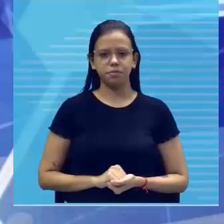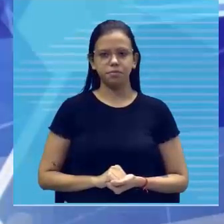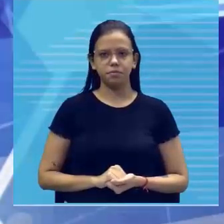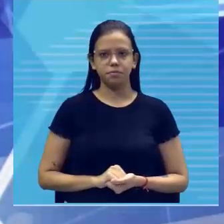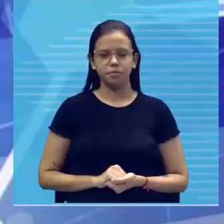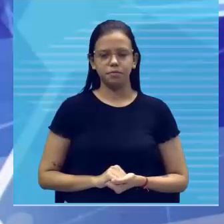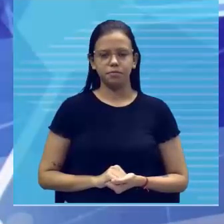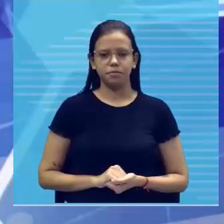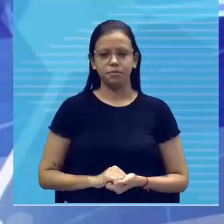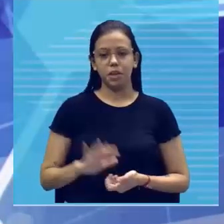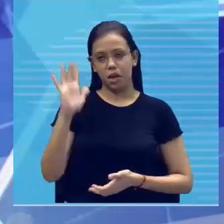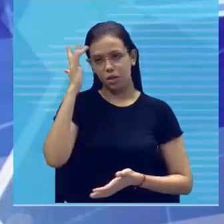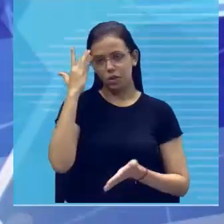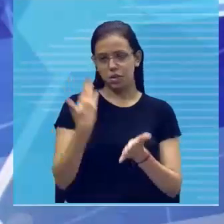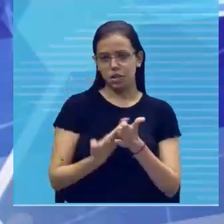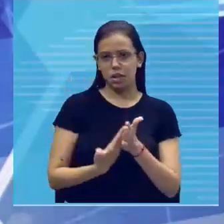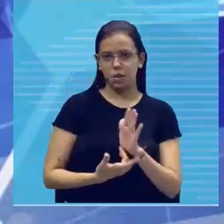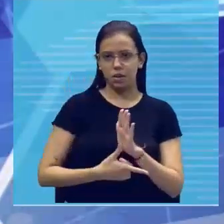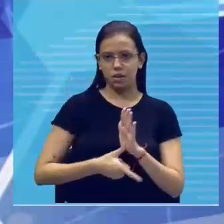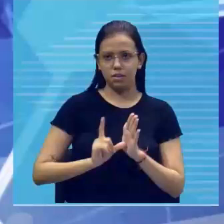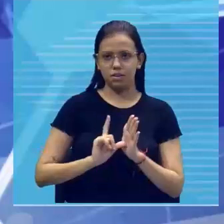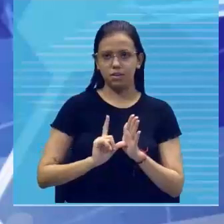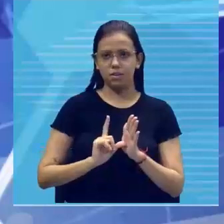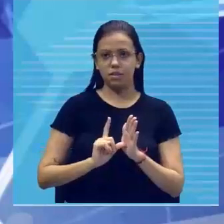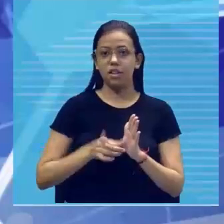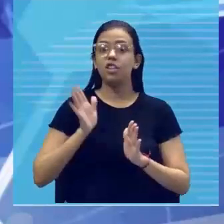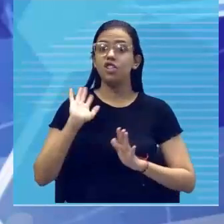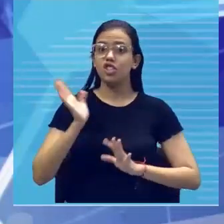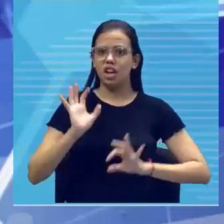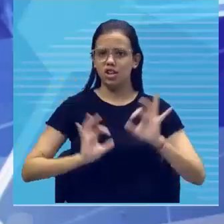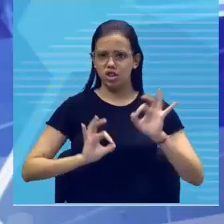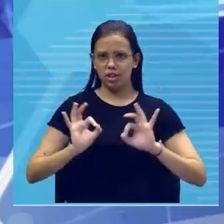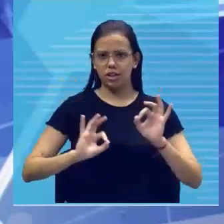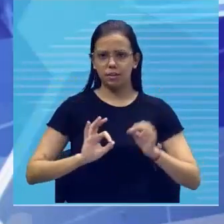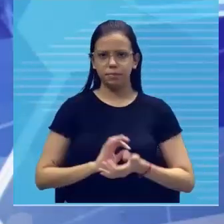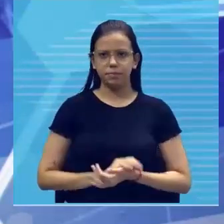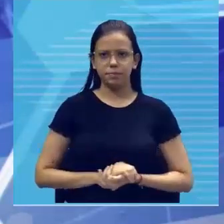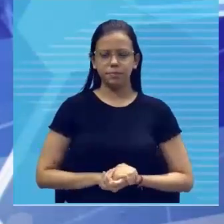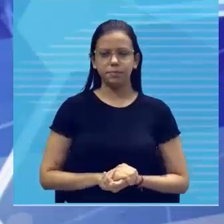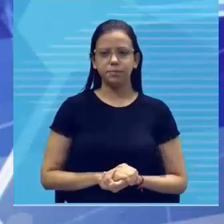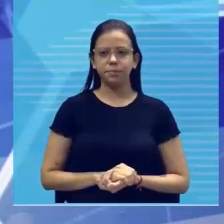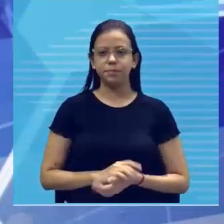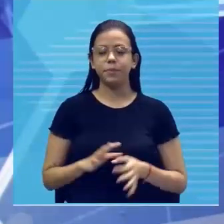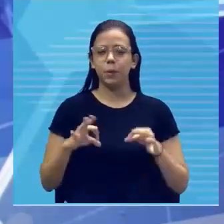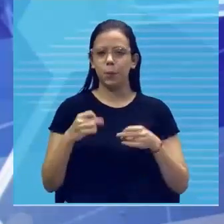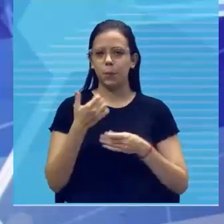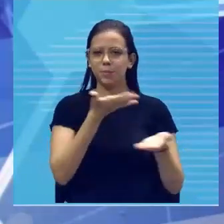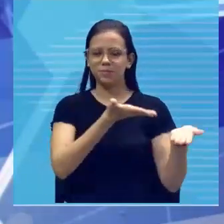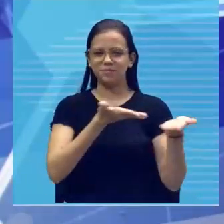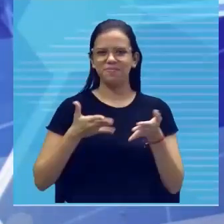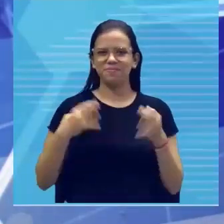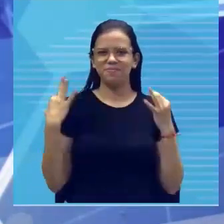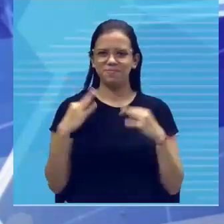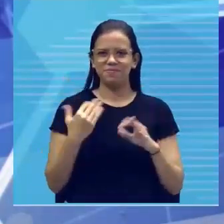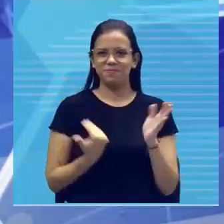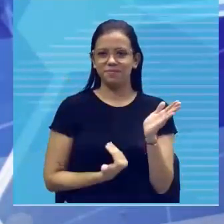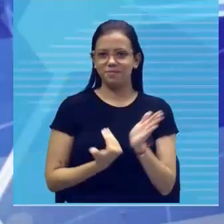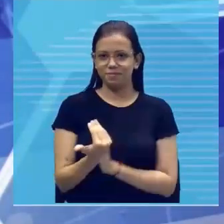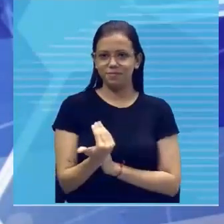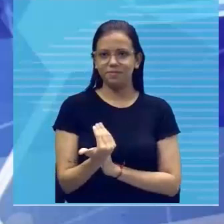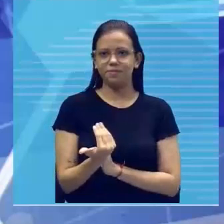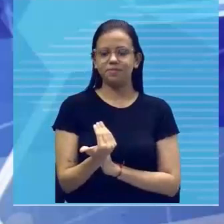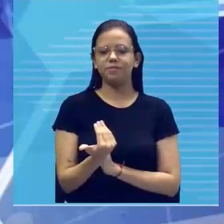eu acho que foi na aula anterior né Oi jovens sejam todos muito bem vindos está iniciando